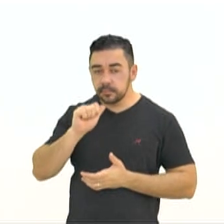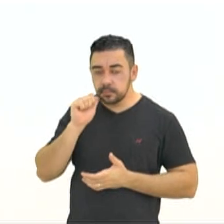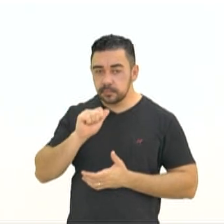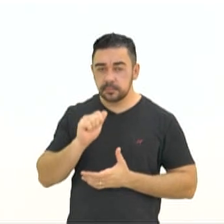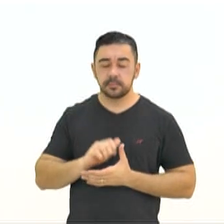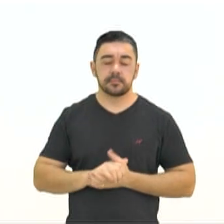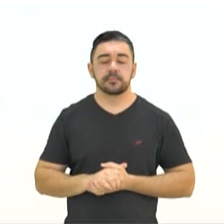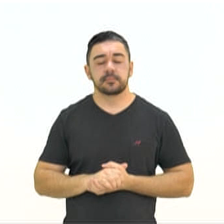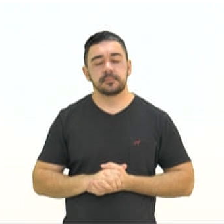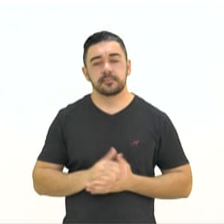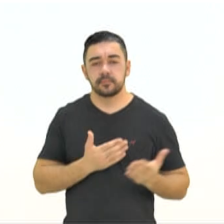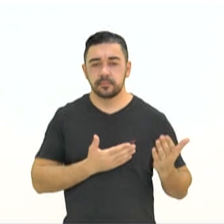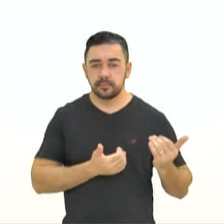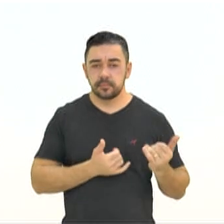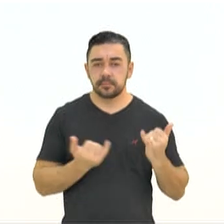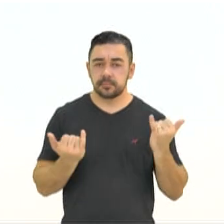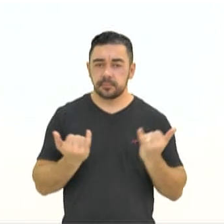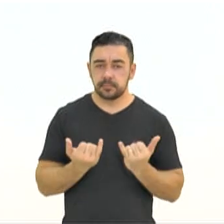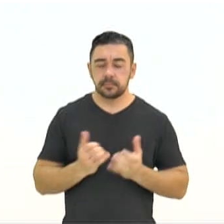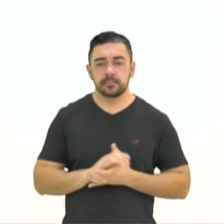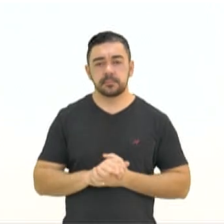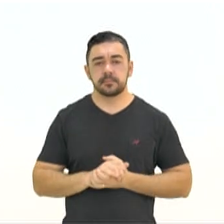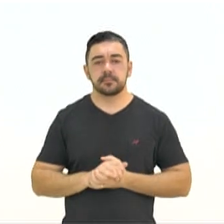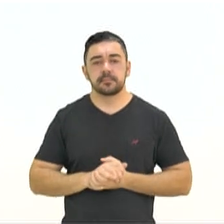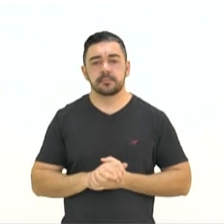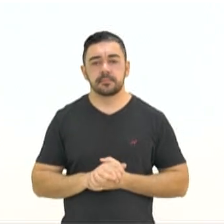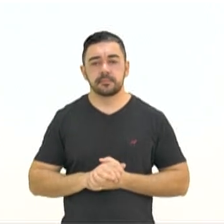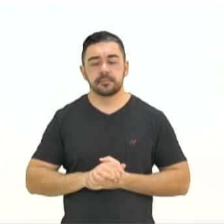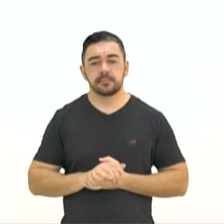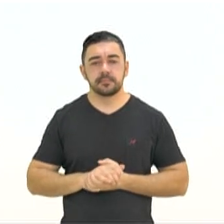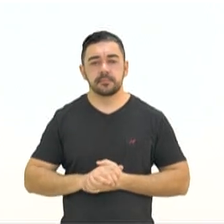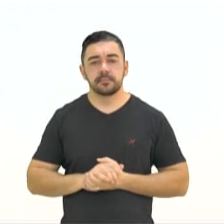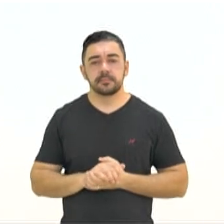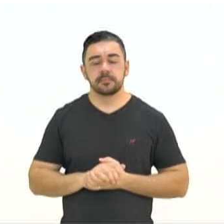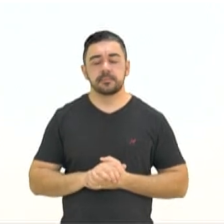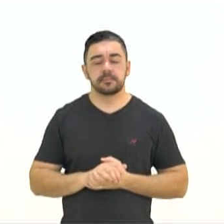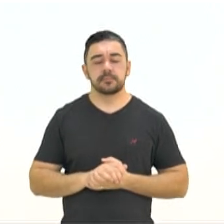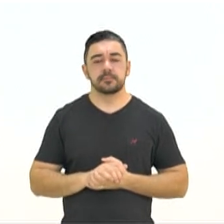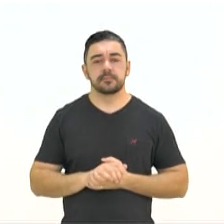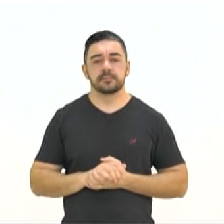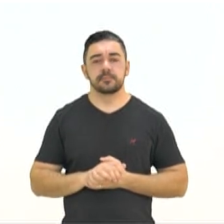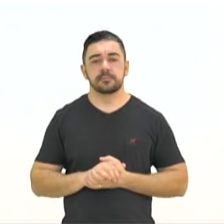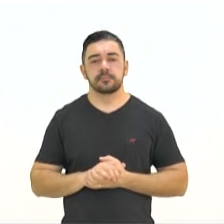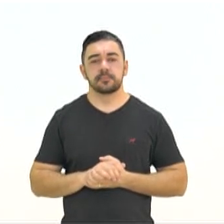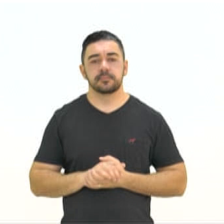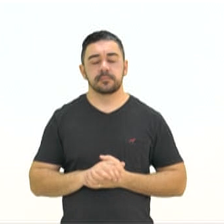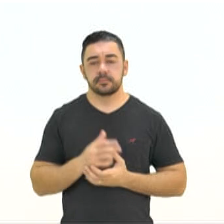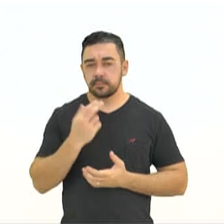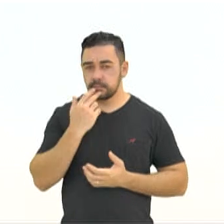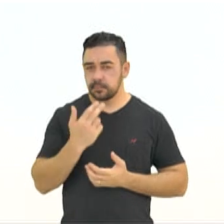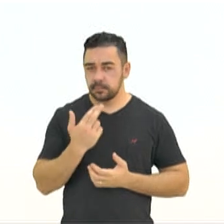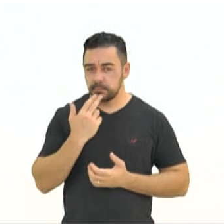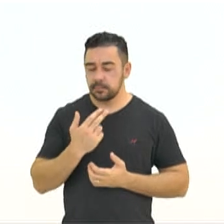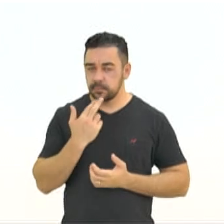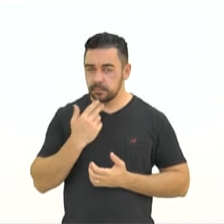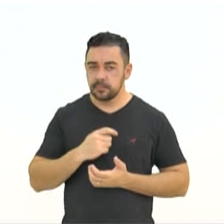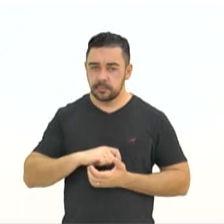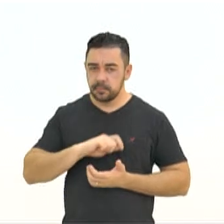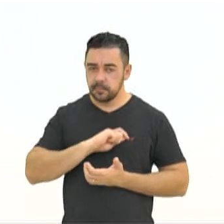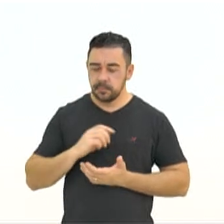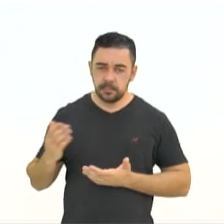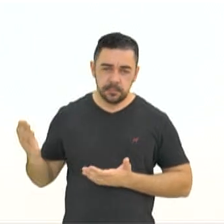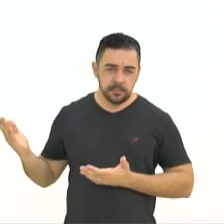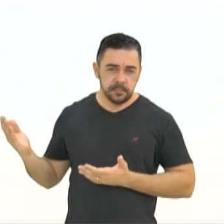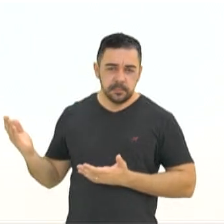y muy delgada. Lleva pendientes y gafas de sol. Es morena, con el pelo largo, rizado y